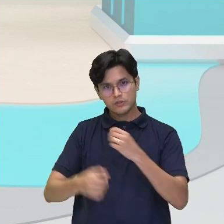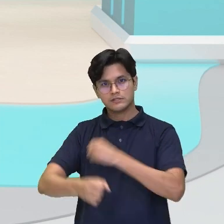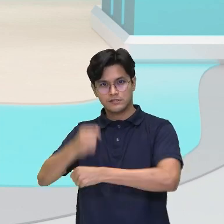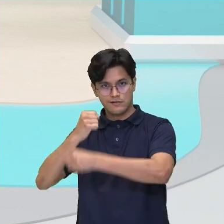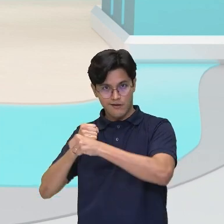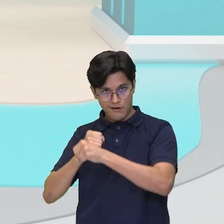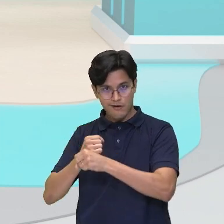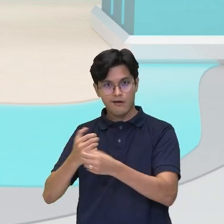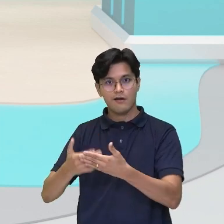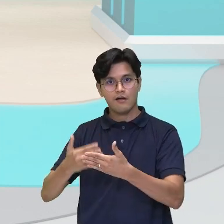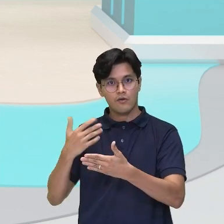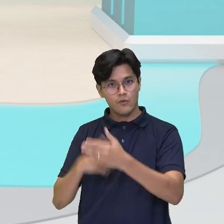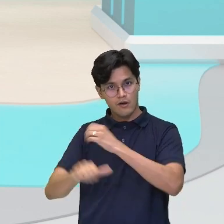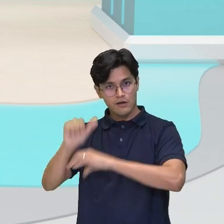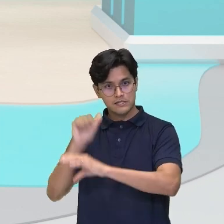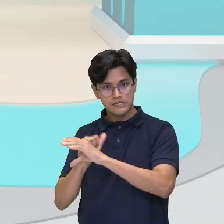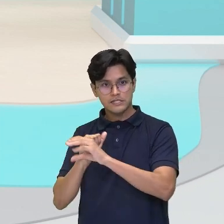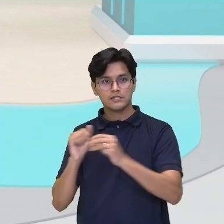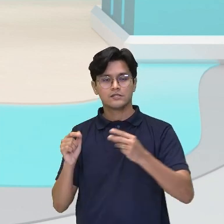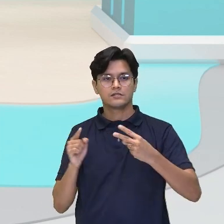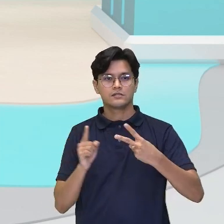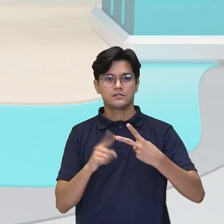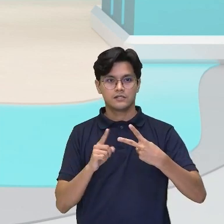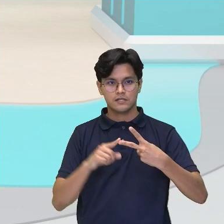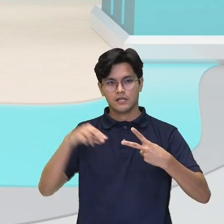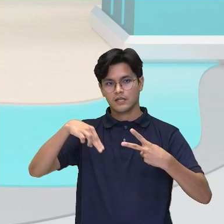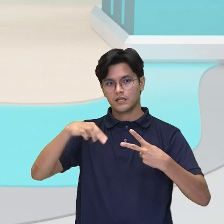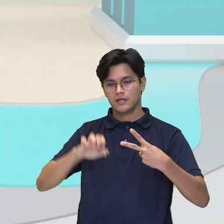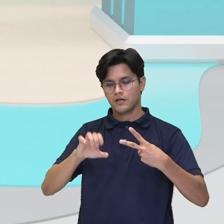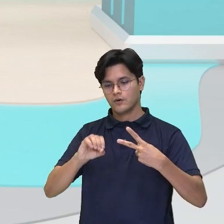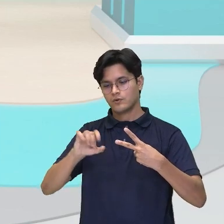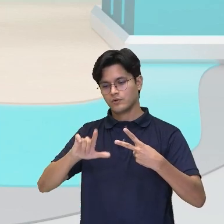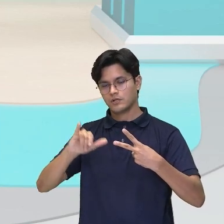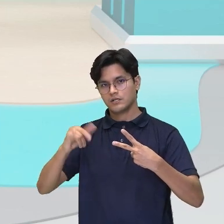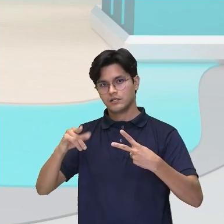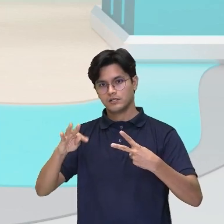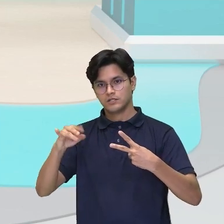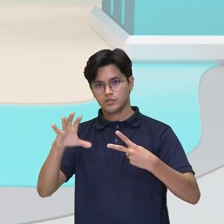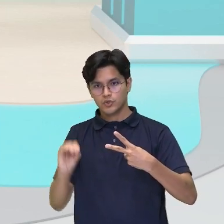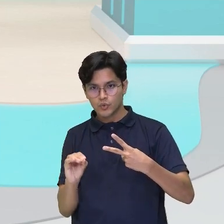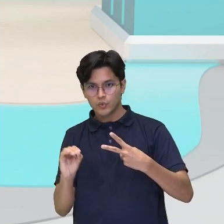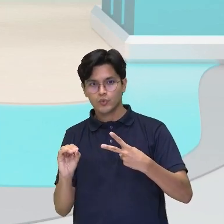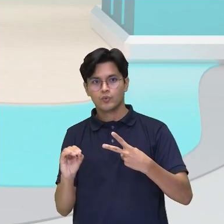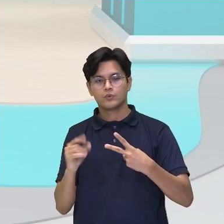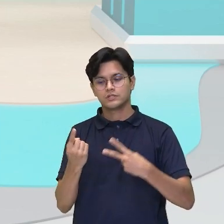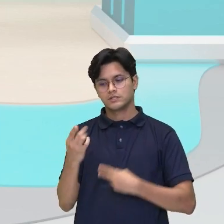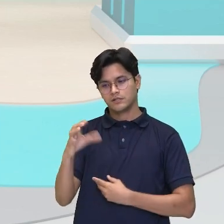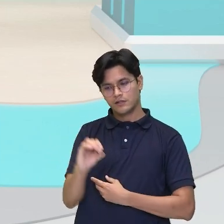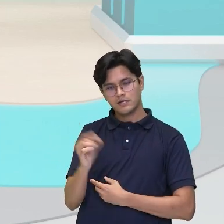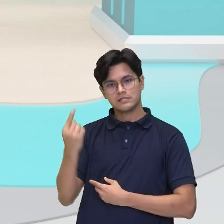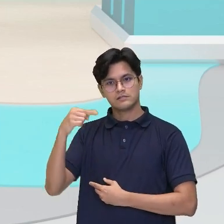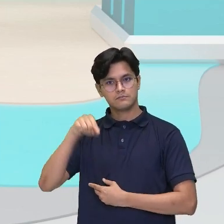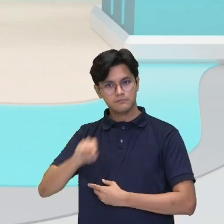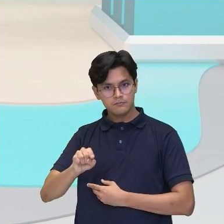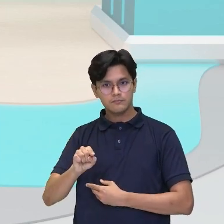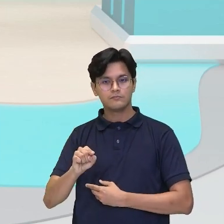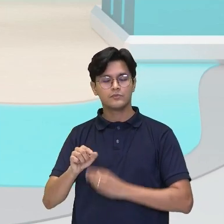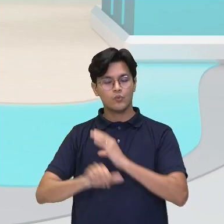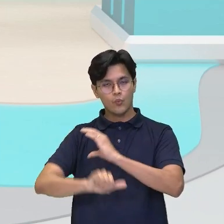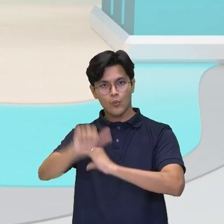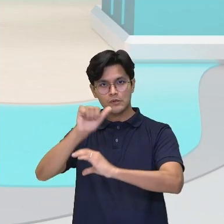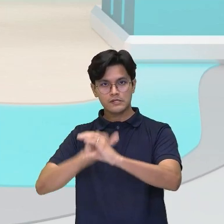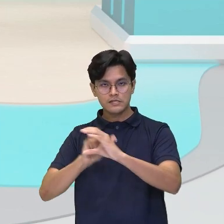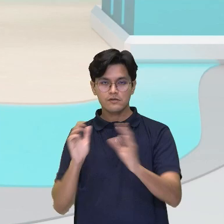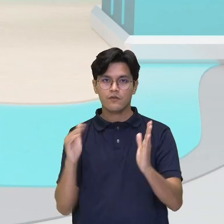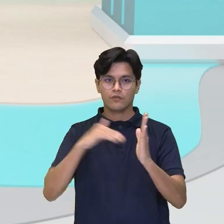aqui, Cristo ainda não tinha a nossa contagem, Aqui, o Neolítico, 10 mil antes de Cristo a 5